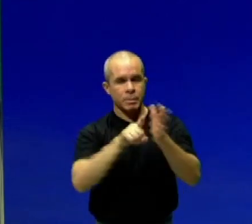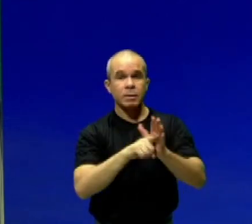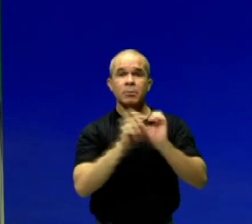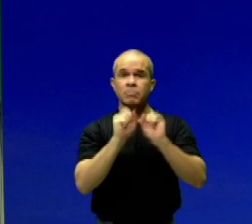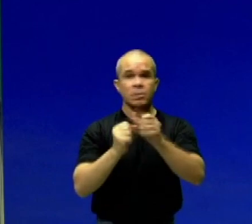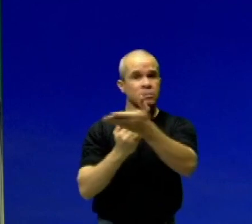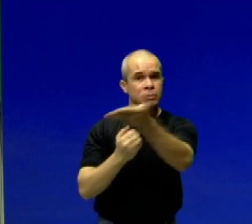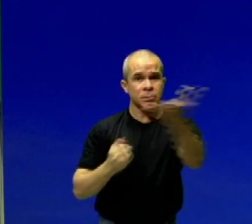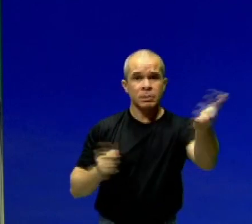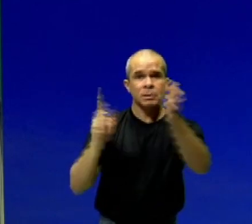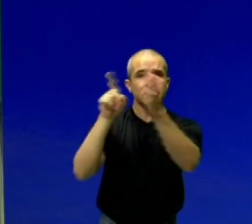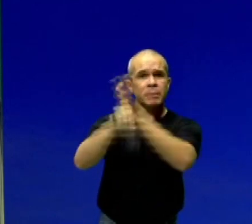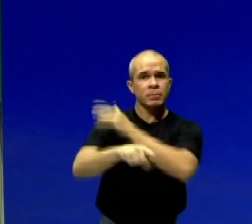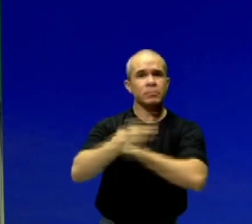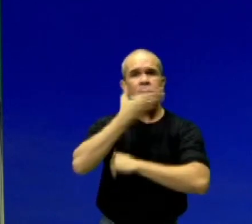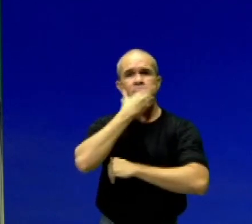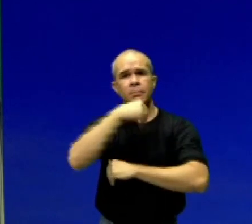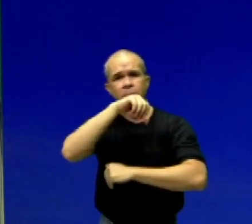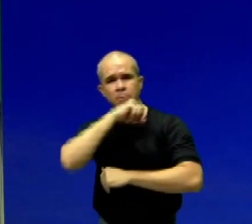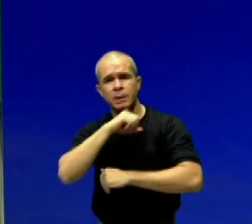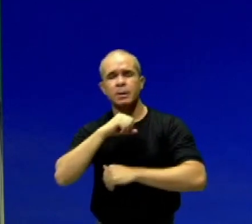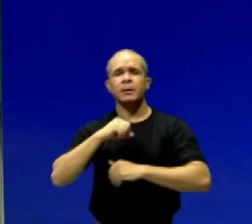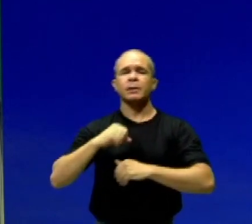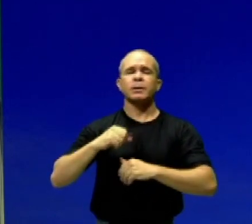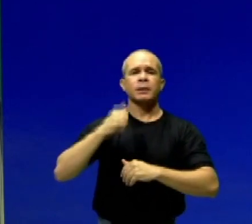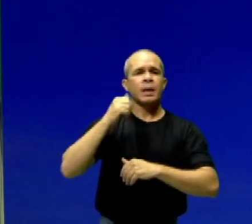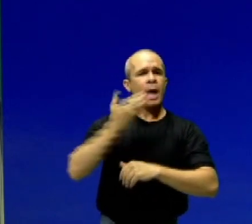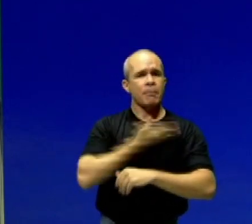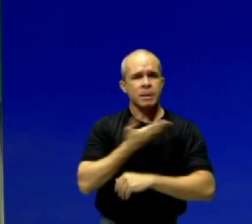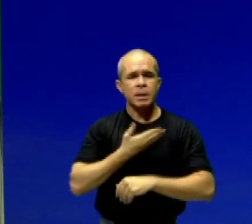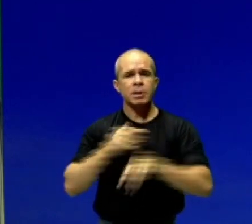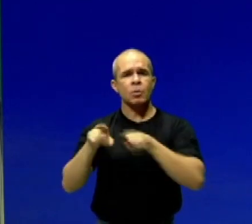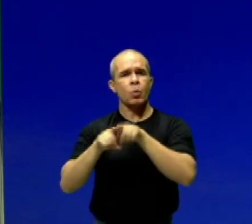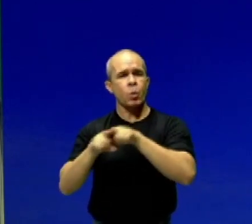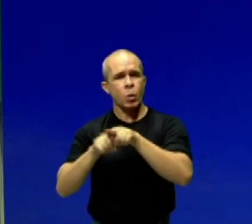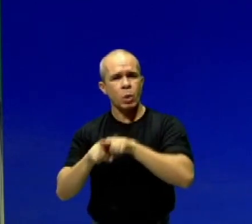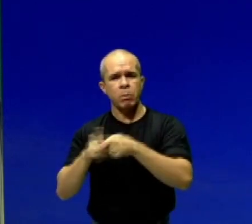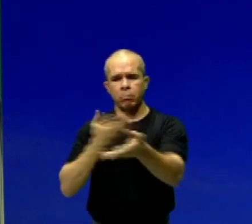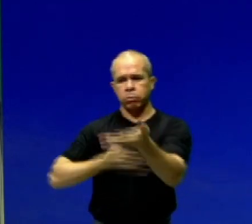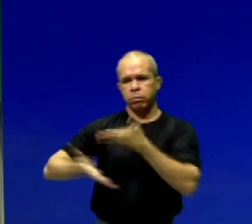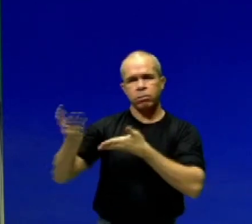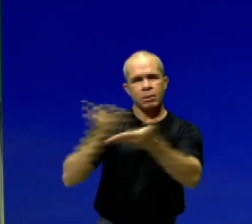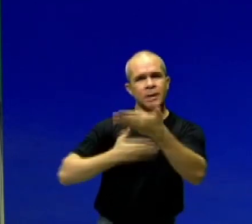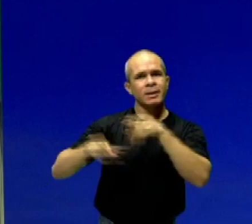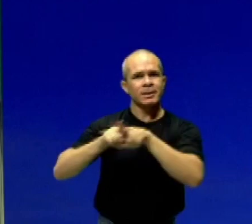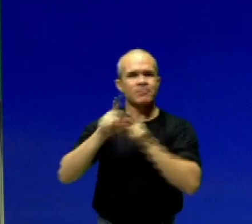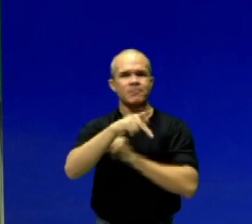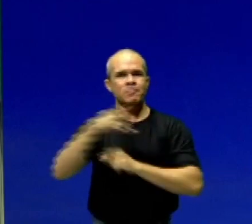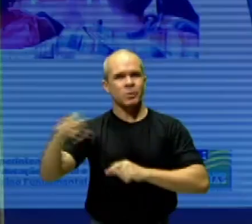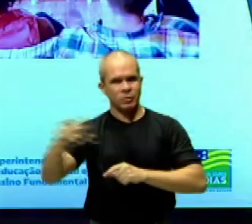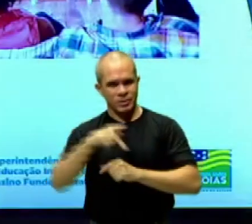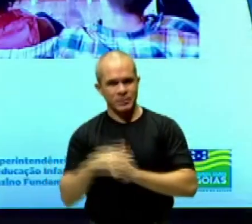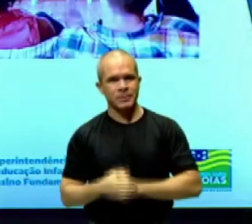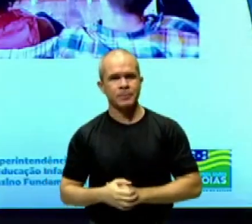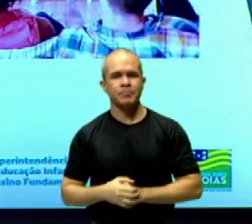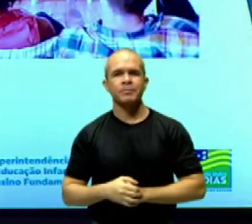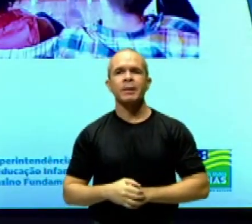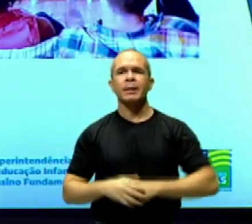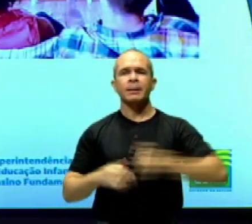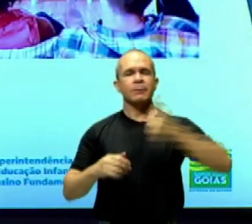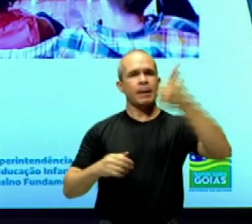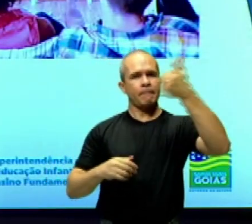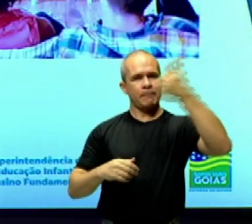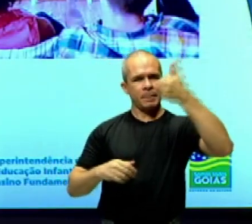vão fazer para os seus pais, para os seus irmãos, para os seus amigos. E vocês vão compartilhar com os seus professores depois. Então, aqui, ó. Do you